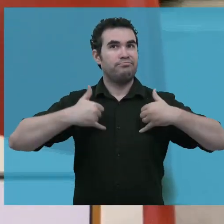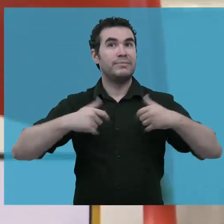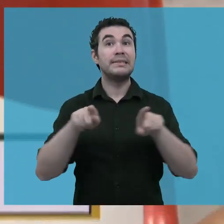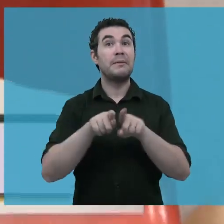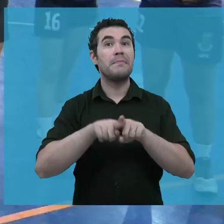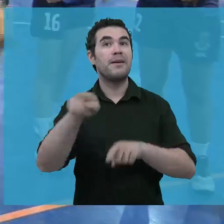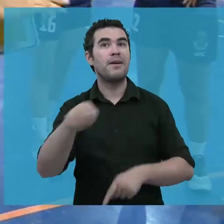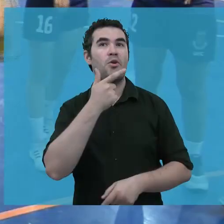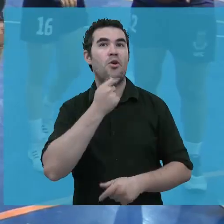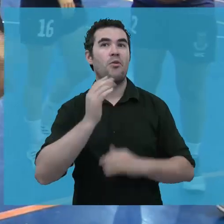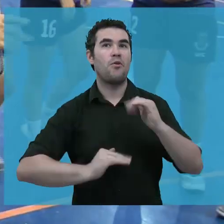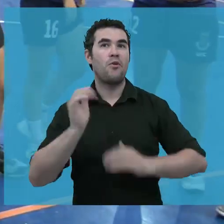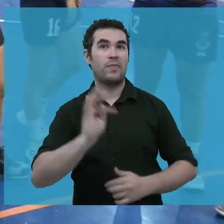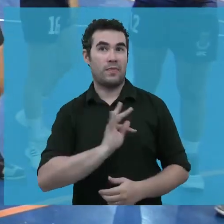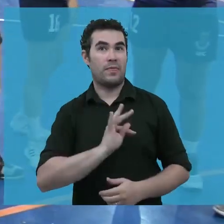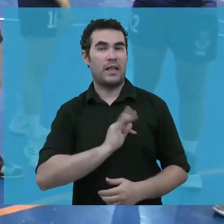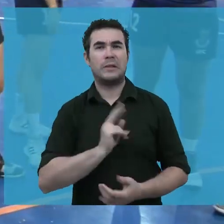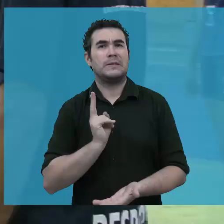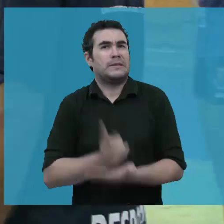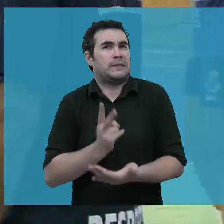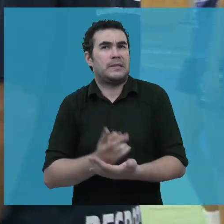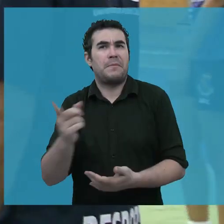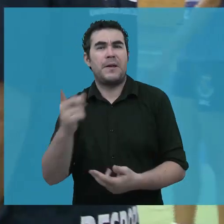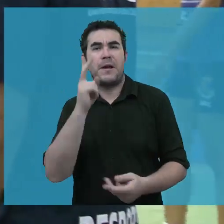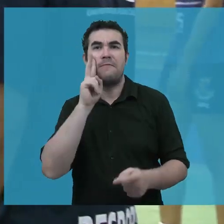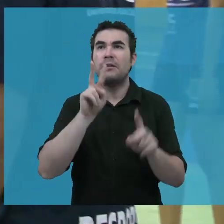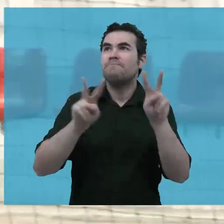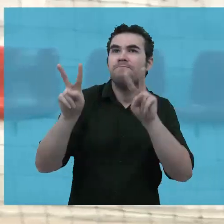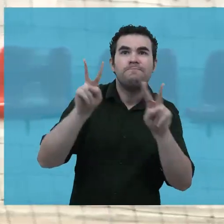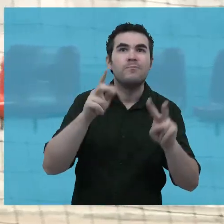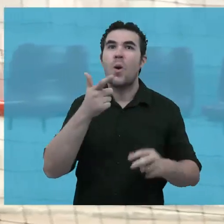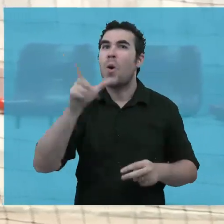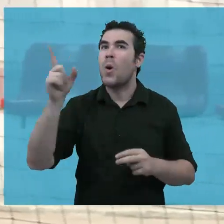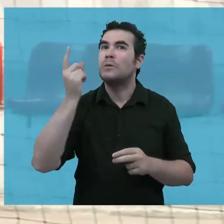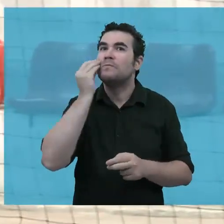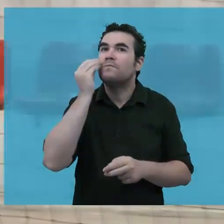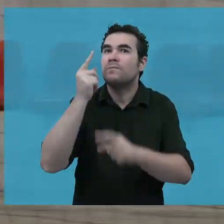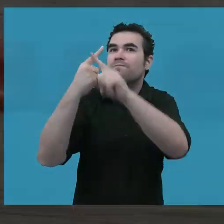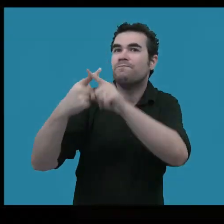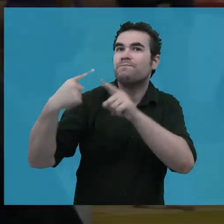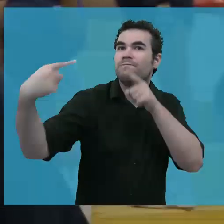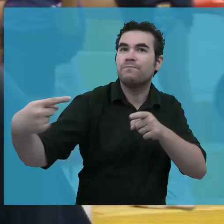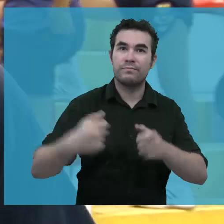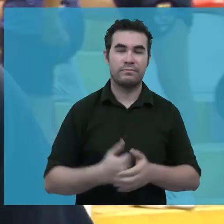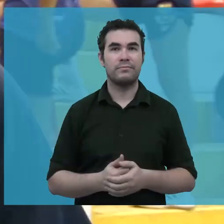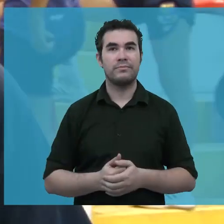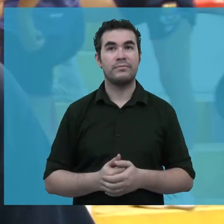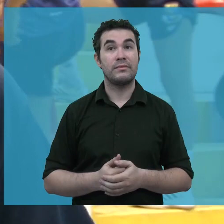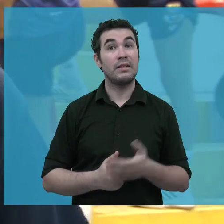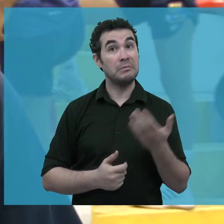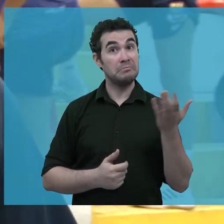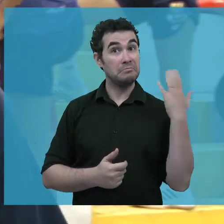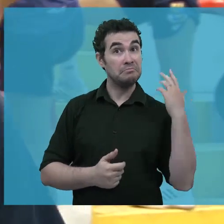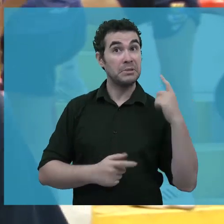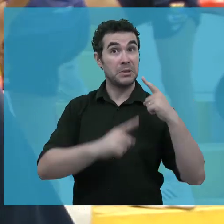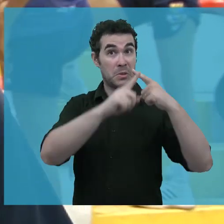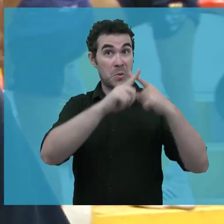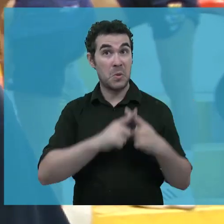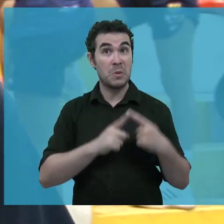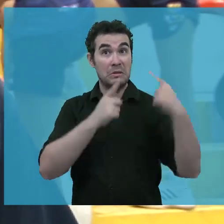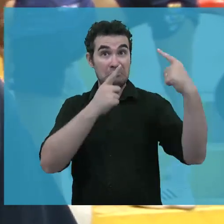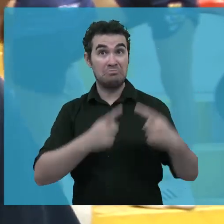Orgulho para a UFC e para o técnico da equipe, que está sempre de olho em novos desafios. Uma competição de